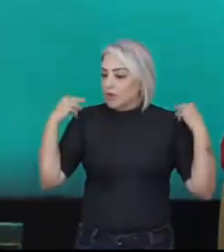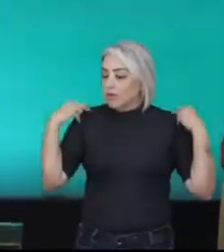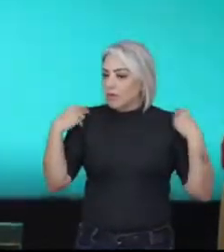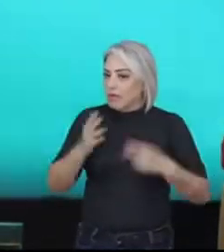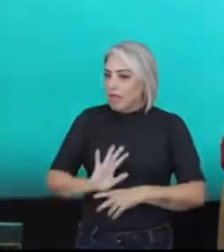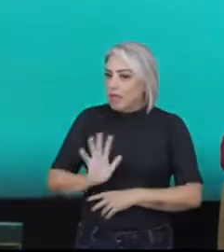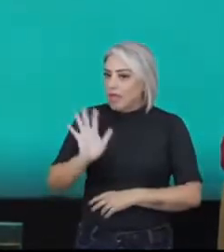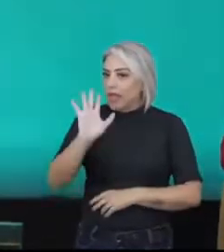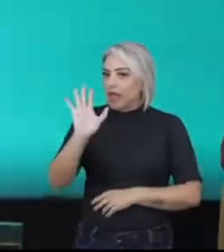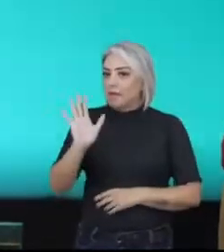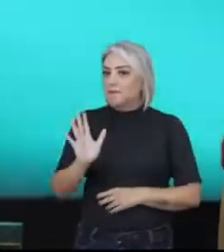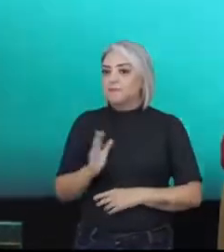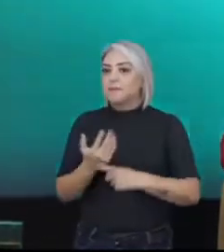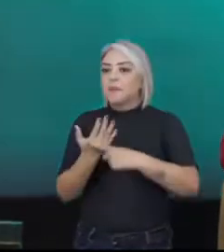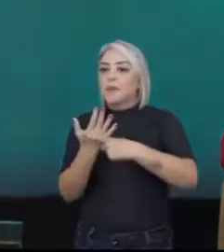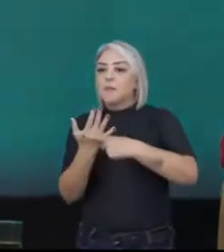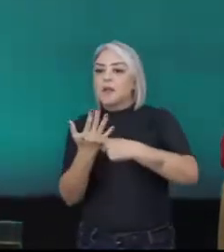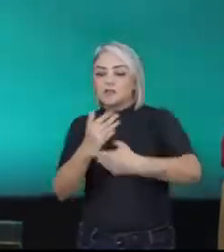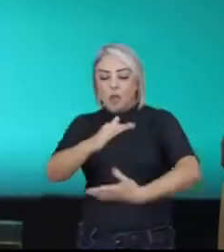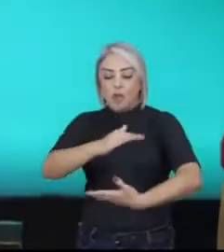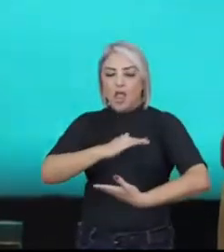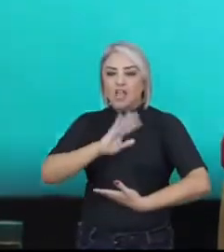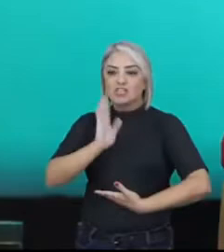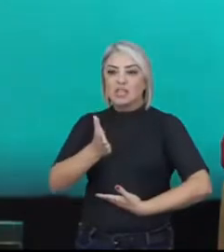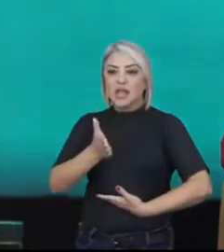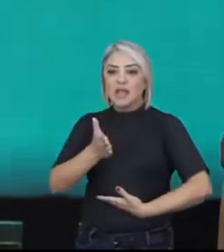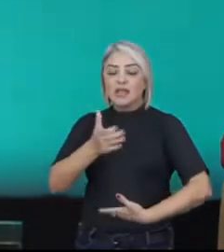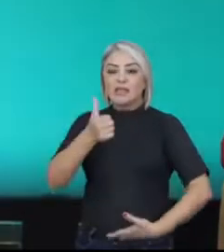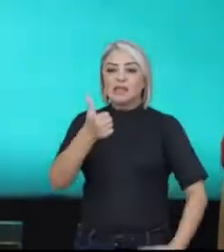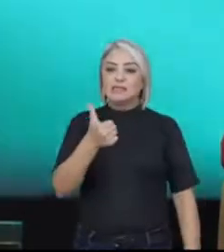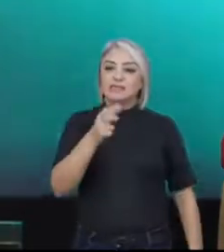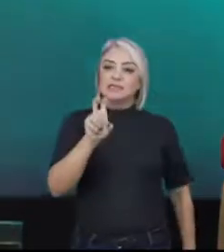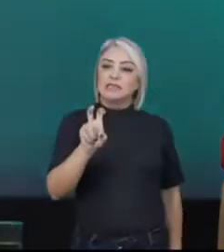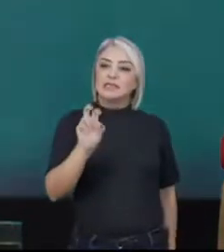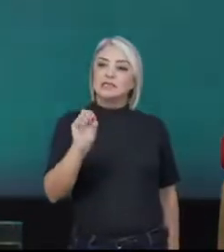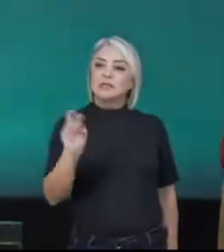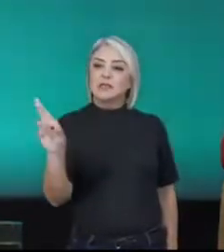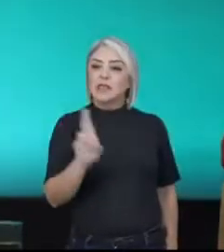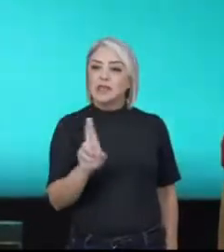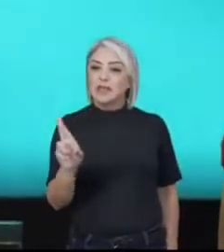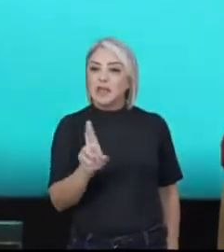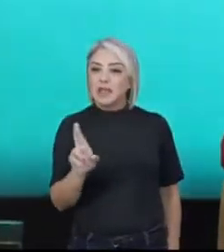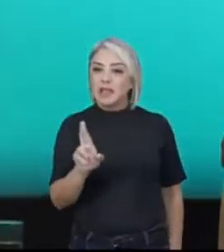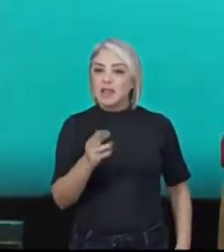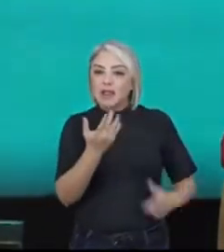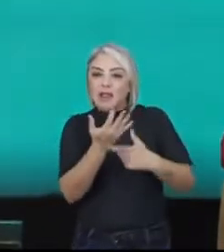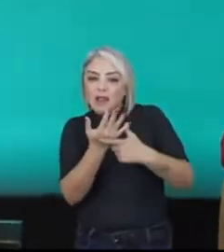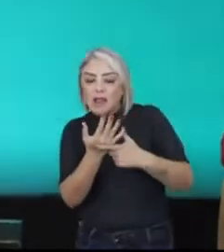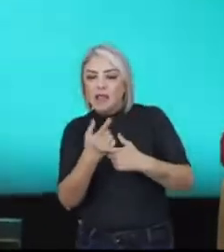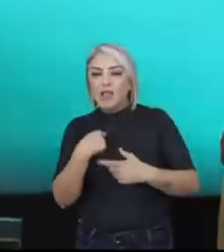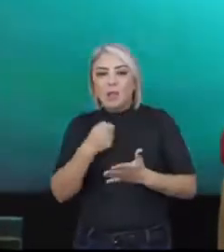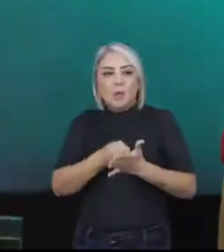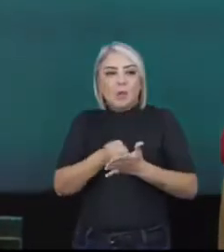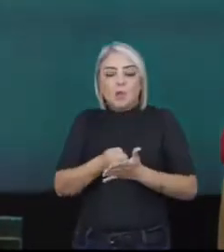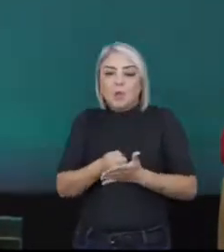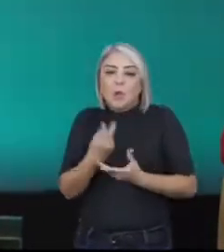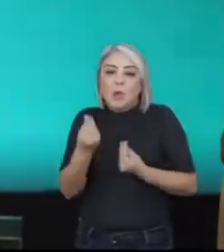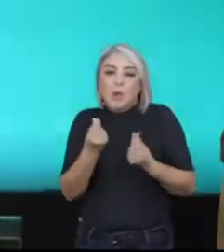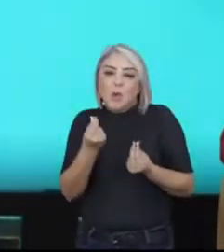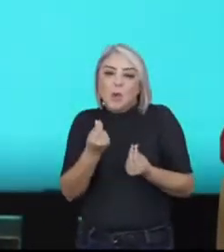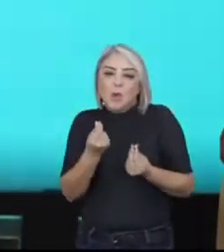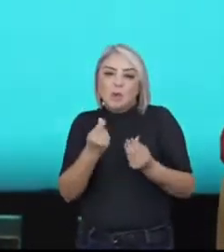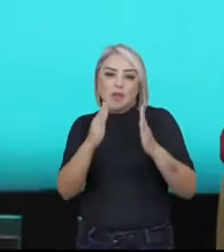de gás já chegou a custar R$ 150,00, comprometendo o orçamento doméstico da maioria das